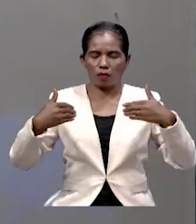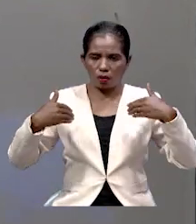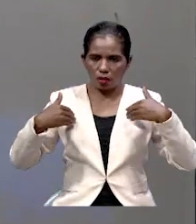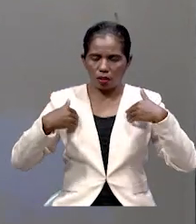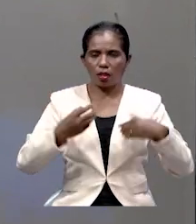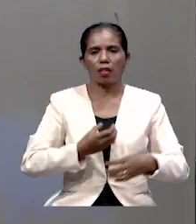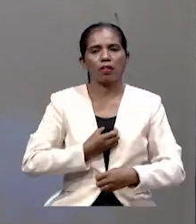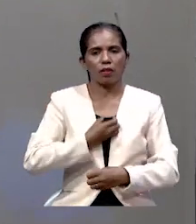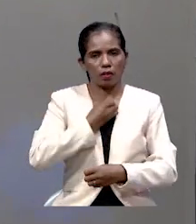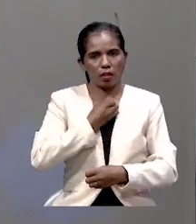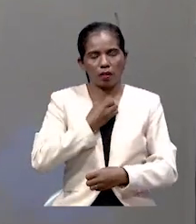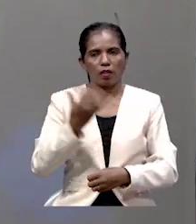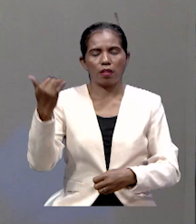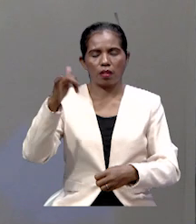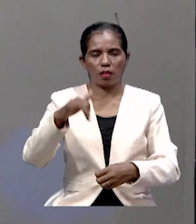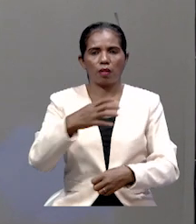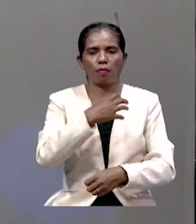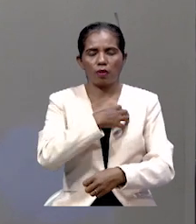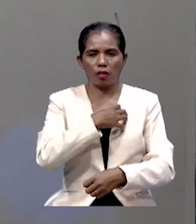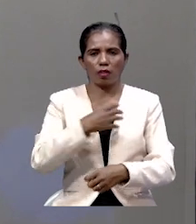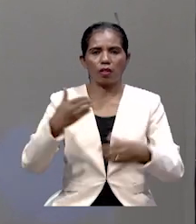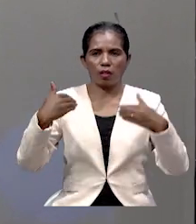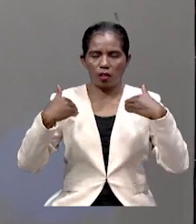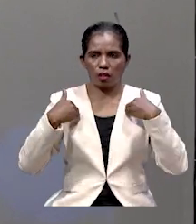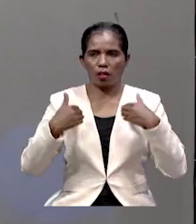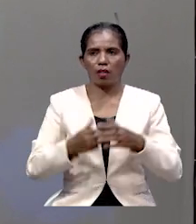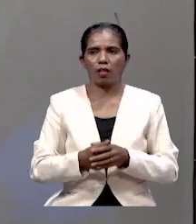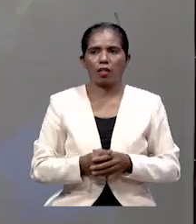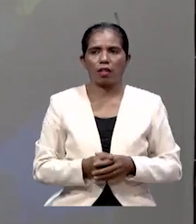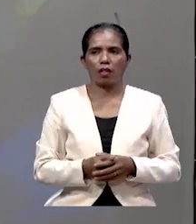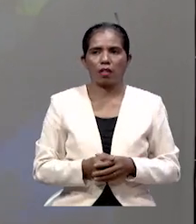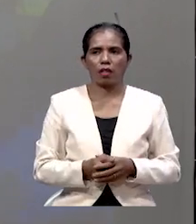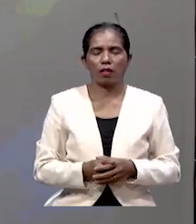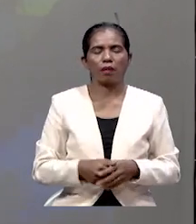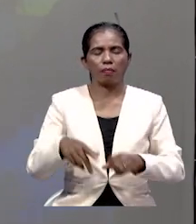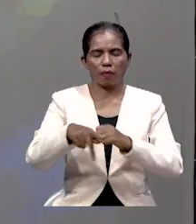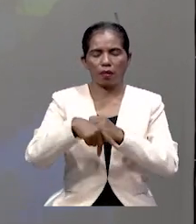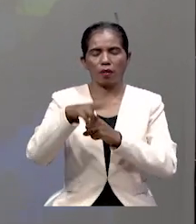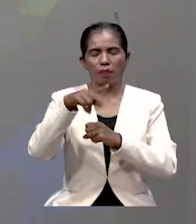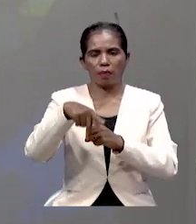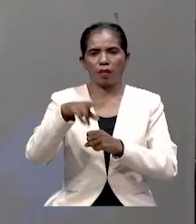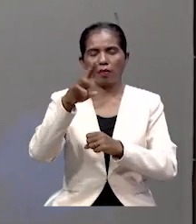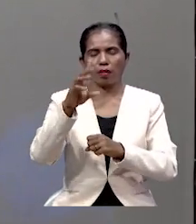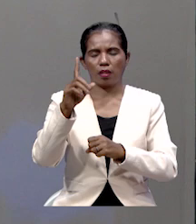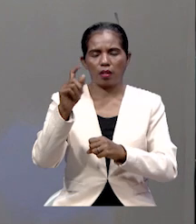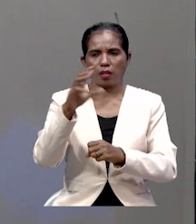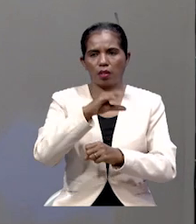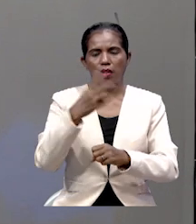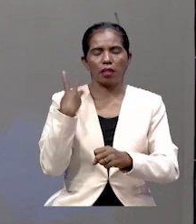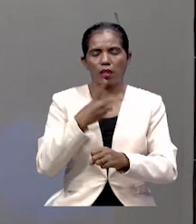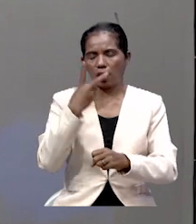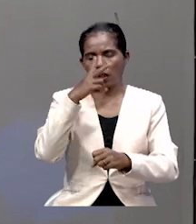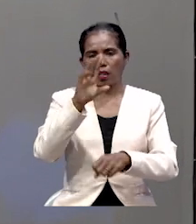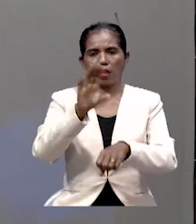halo segurança ia penetele ia ne bancado telamento até tepe estamba ambiente religioso ni tari quase la